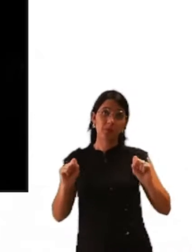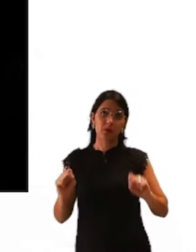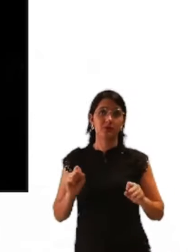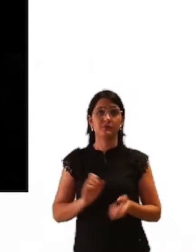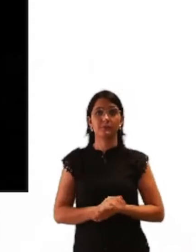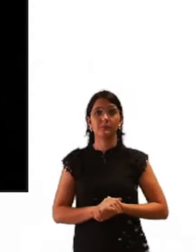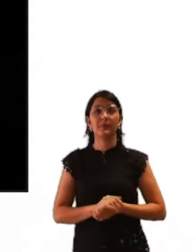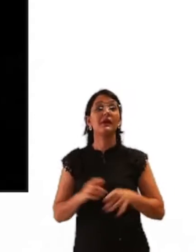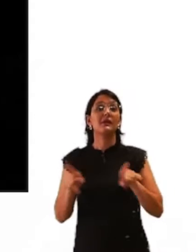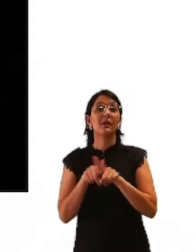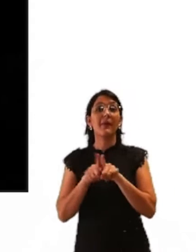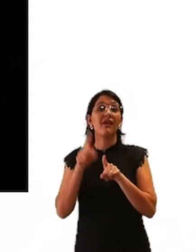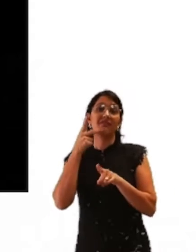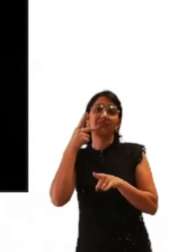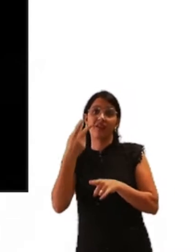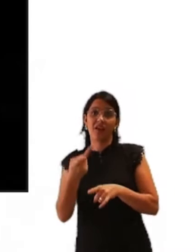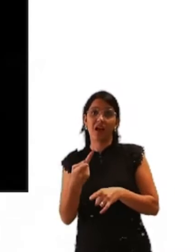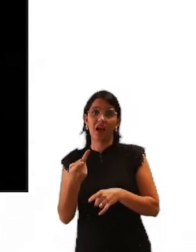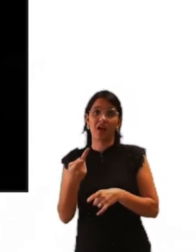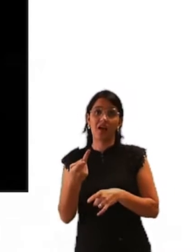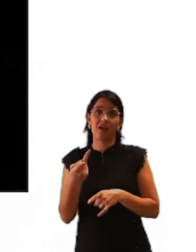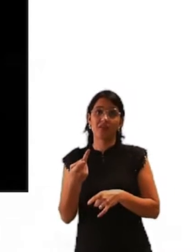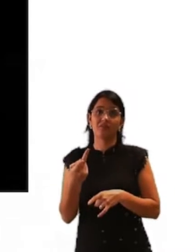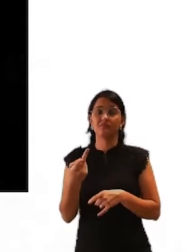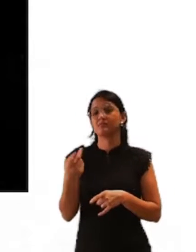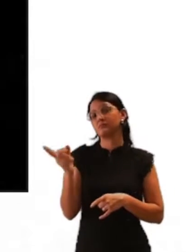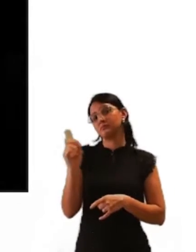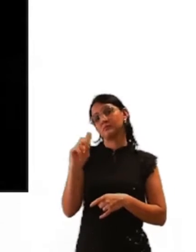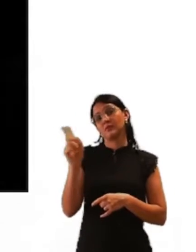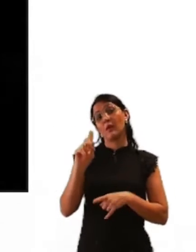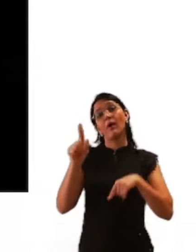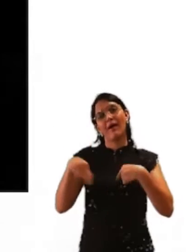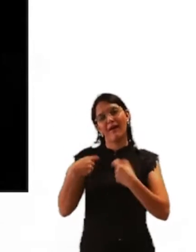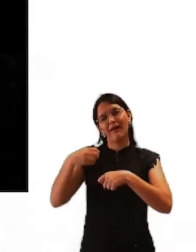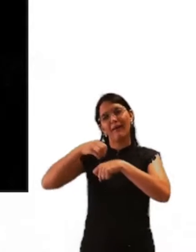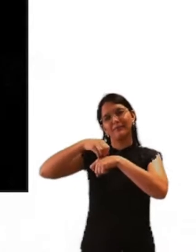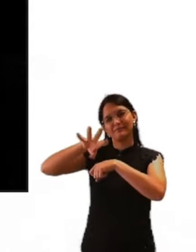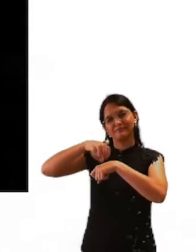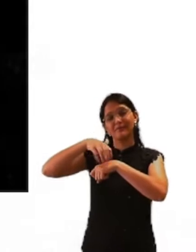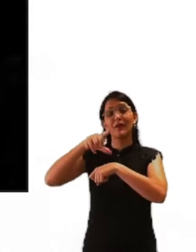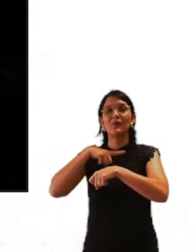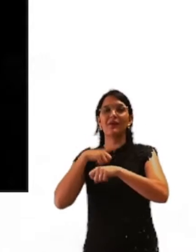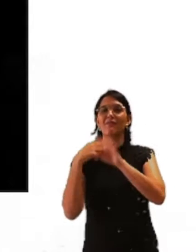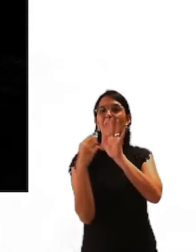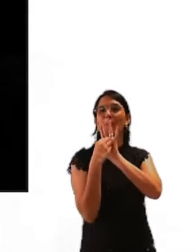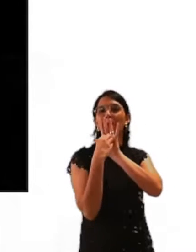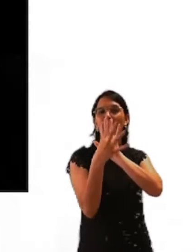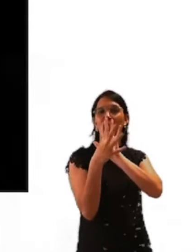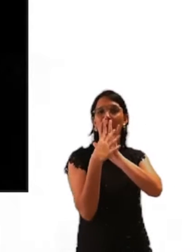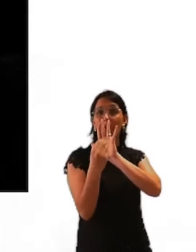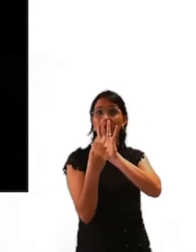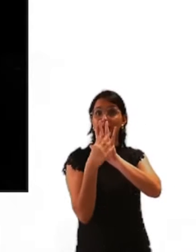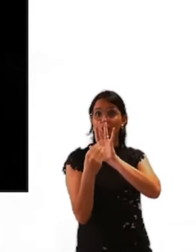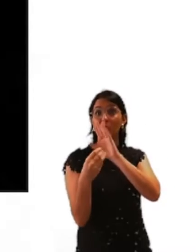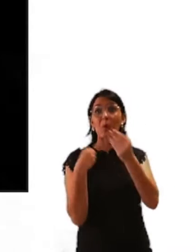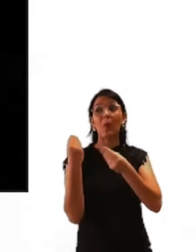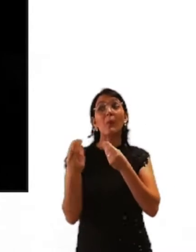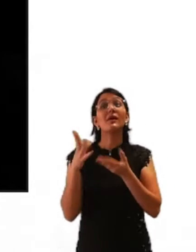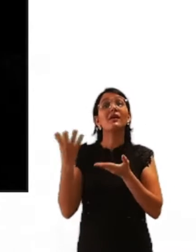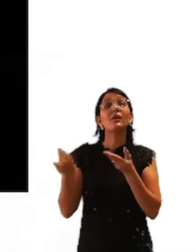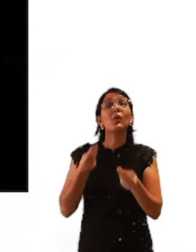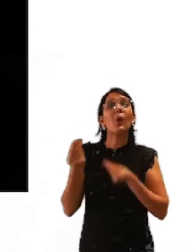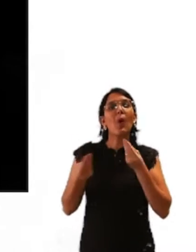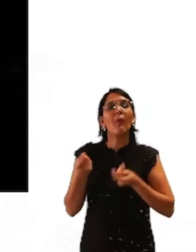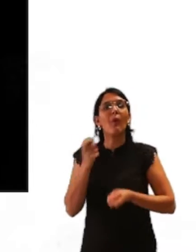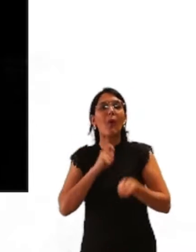vai exteriorizar isso? Essa é a crítica desses modelos, né, que fala assim: bom, mas e aí, como é que fica o